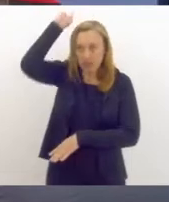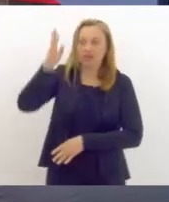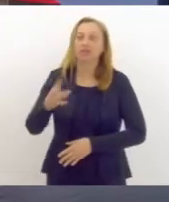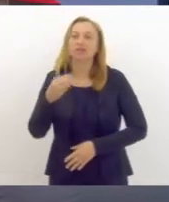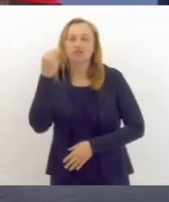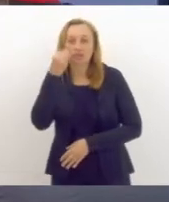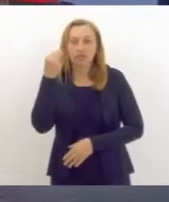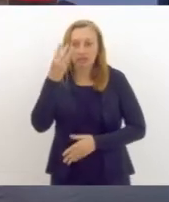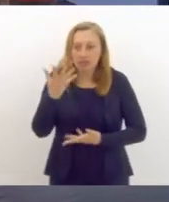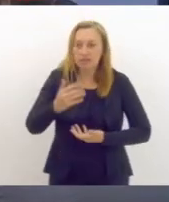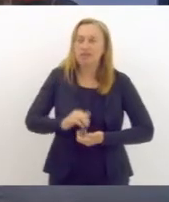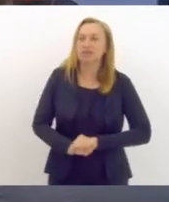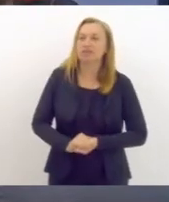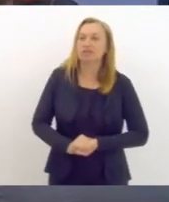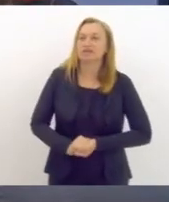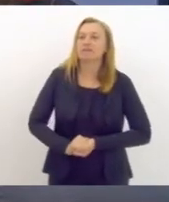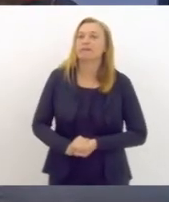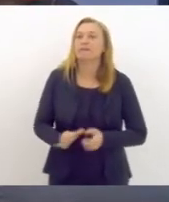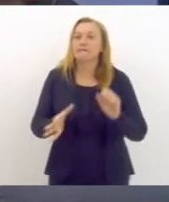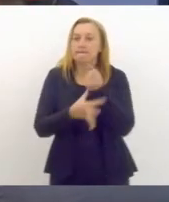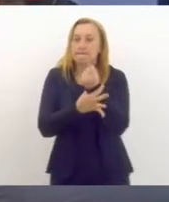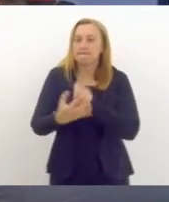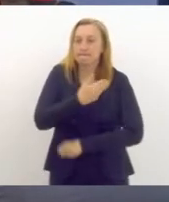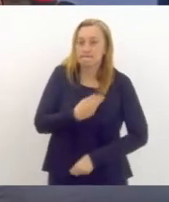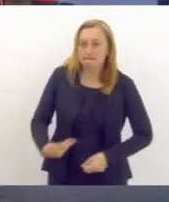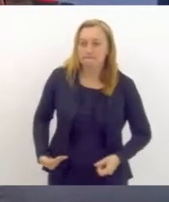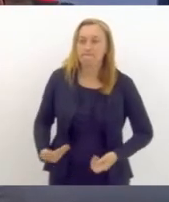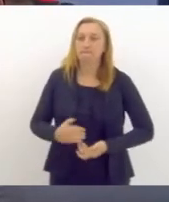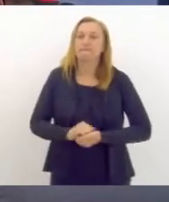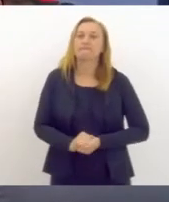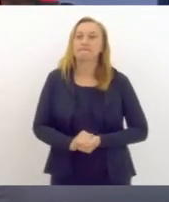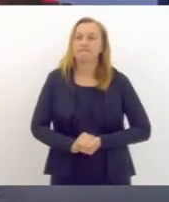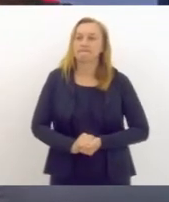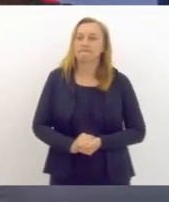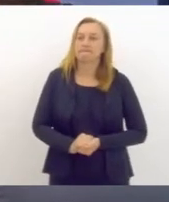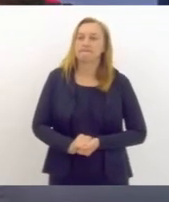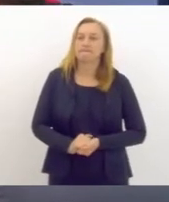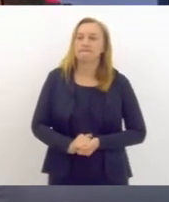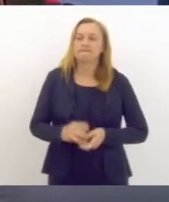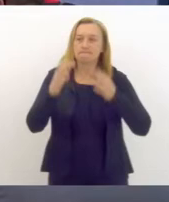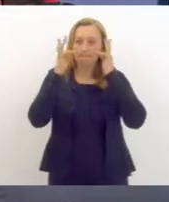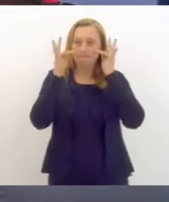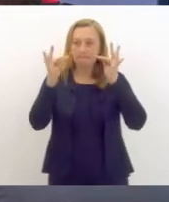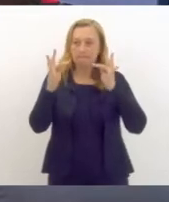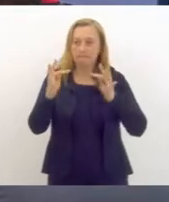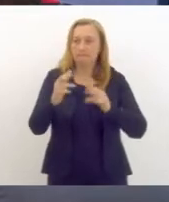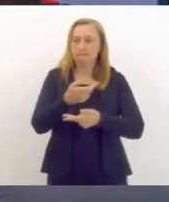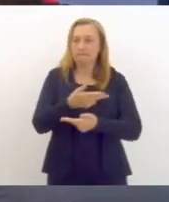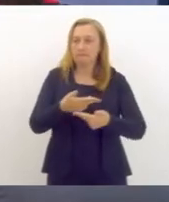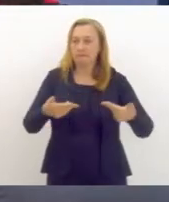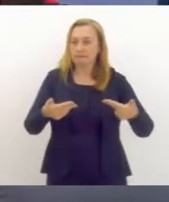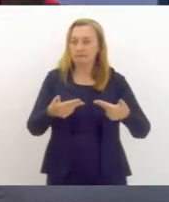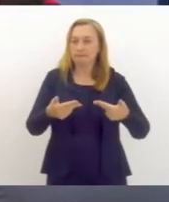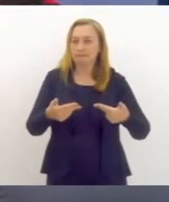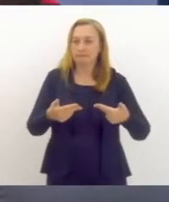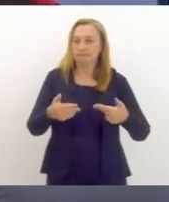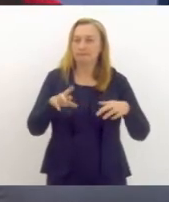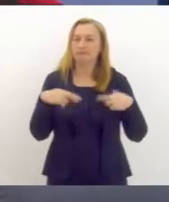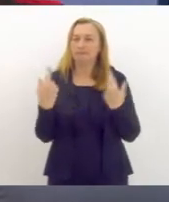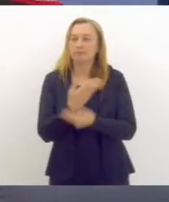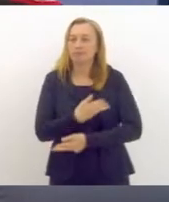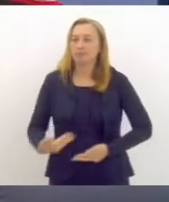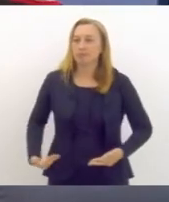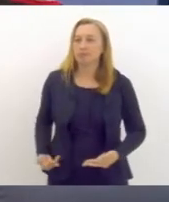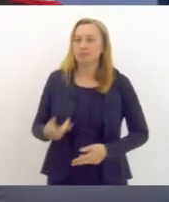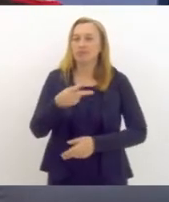diferentes academias das instituições da segurança pública e aí faço um testemunho como tenho feito em todas as audiências a gente fez na semana passada uma